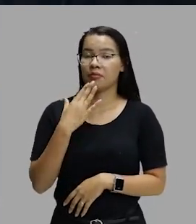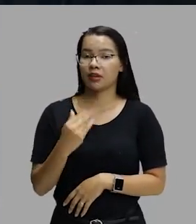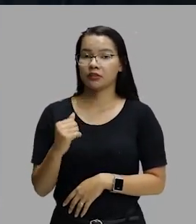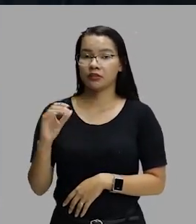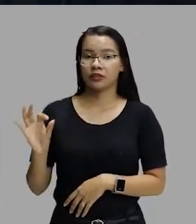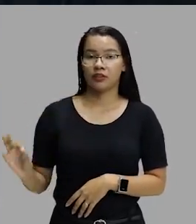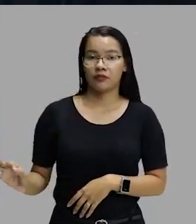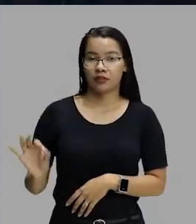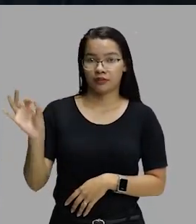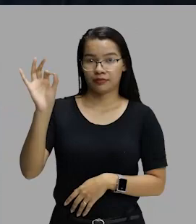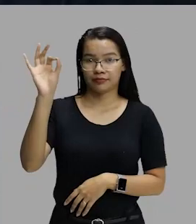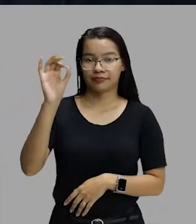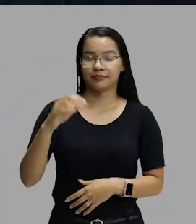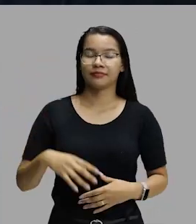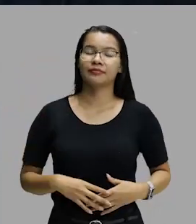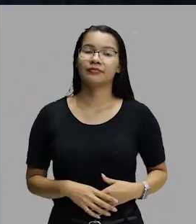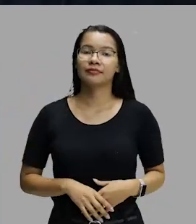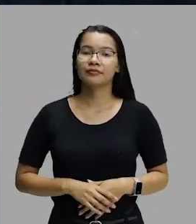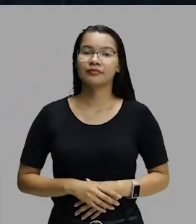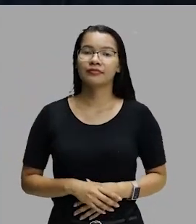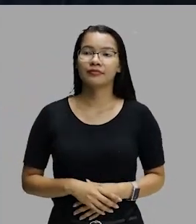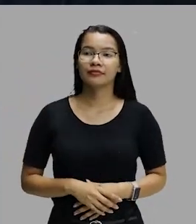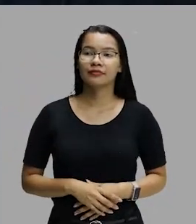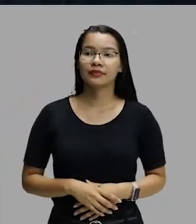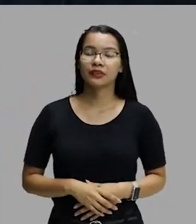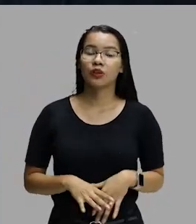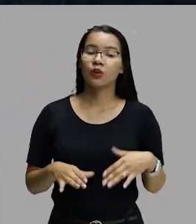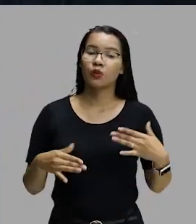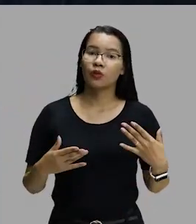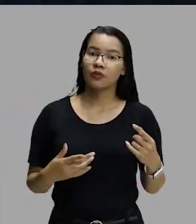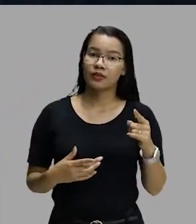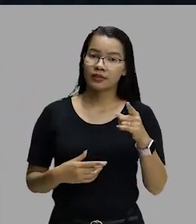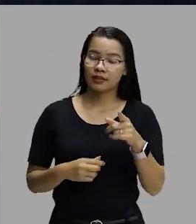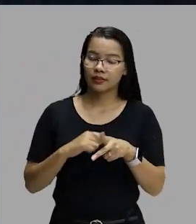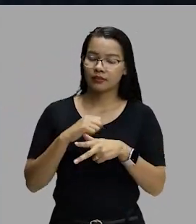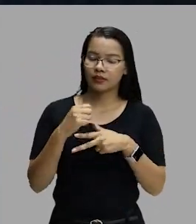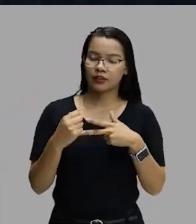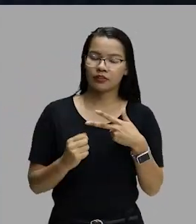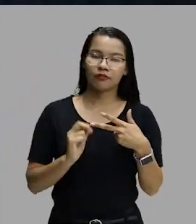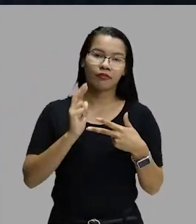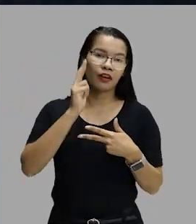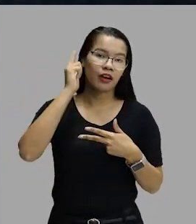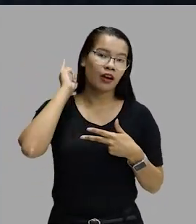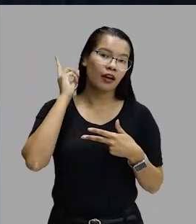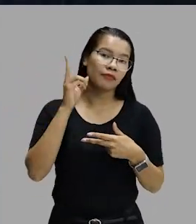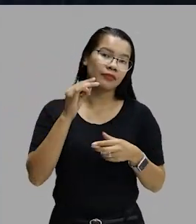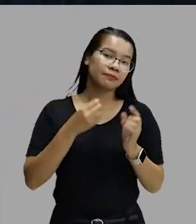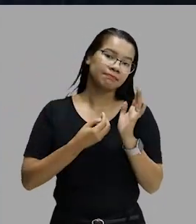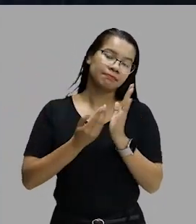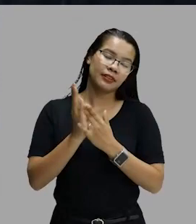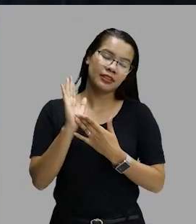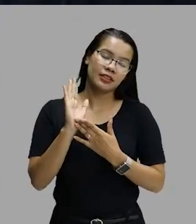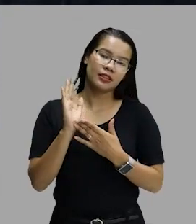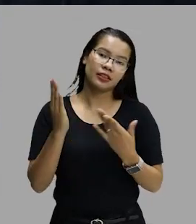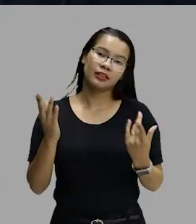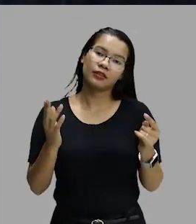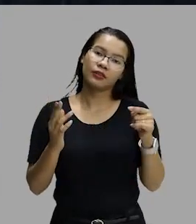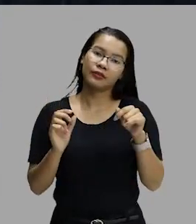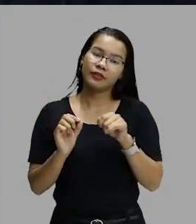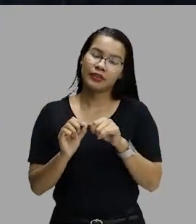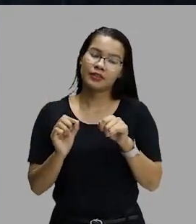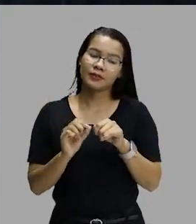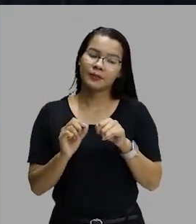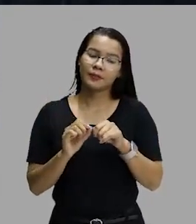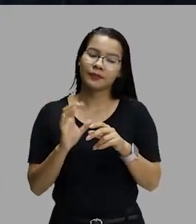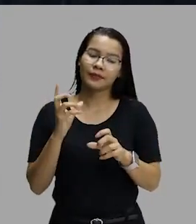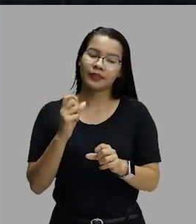de texto aqui, né? O resumo indicativo. Quando você passar no vestibular, que eu creio que isso vai acontecer, aí você vai fazer